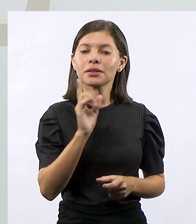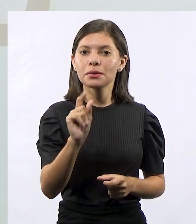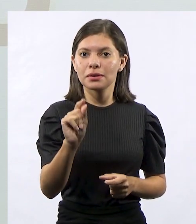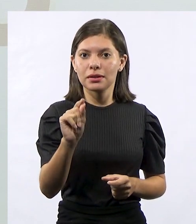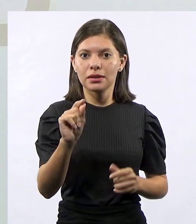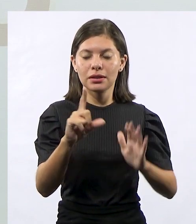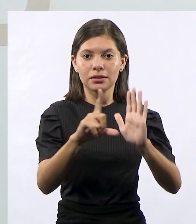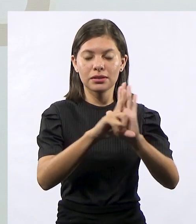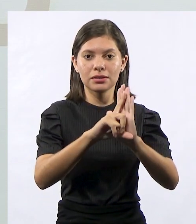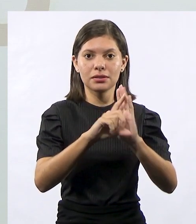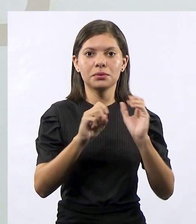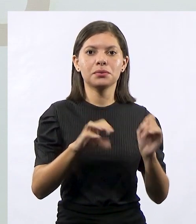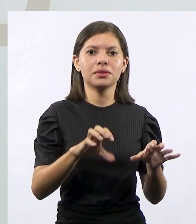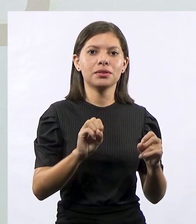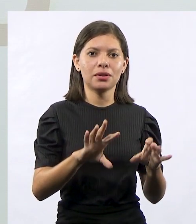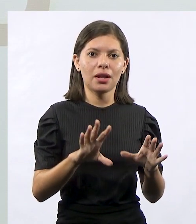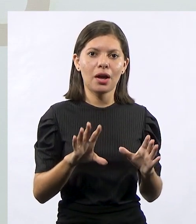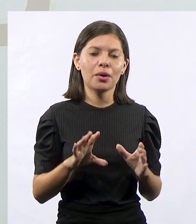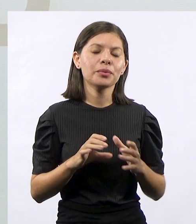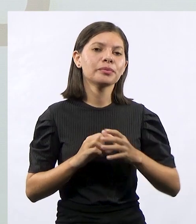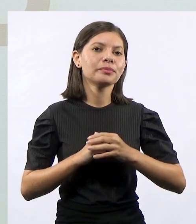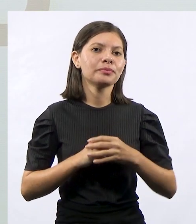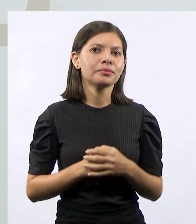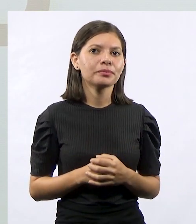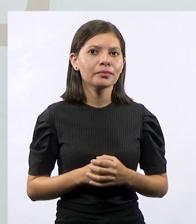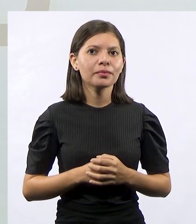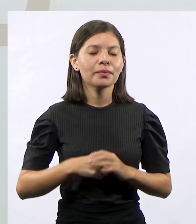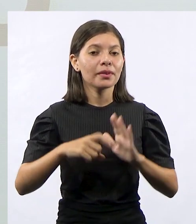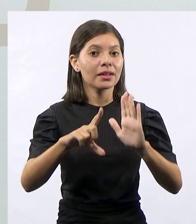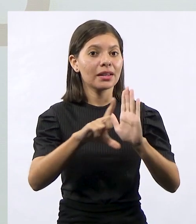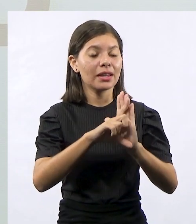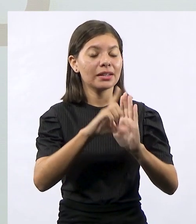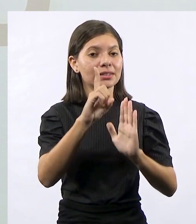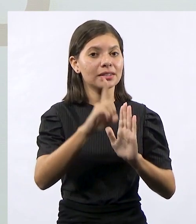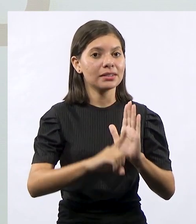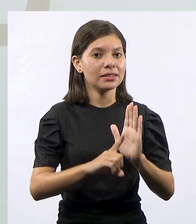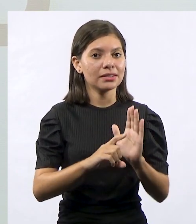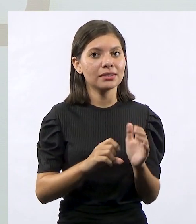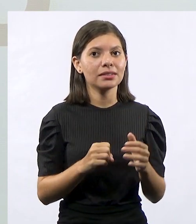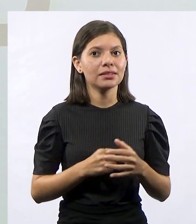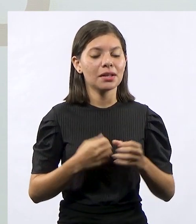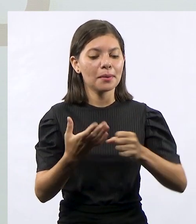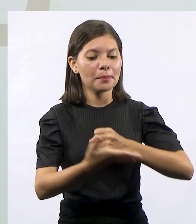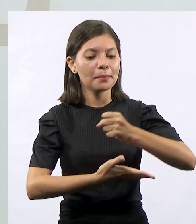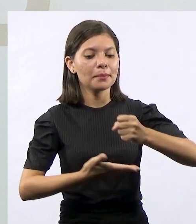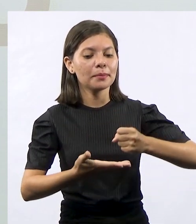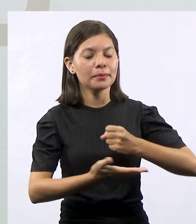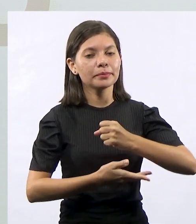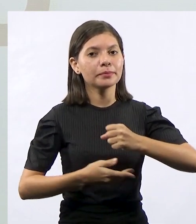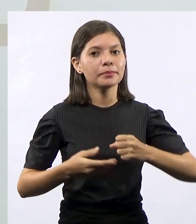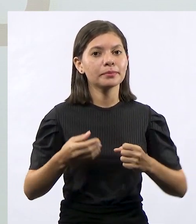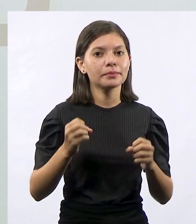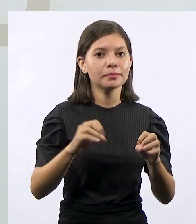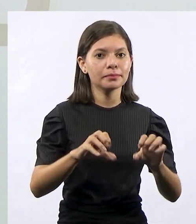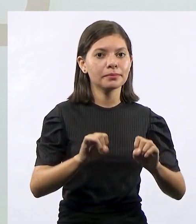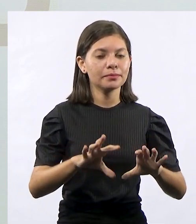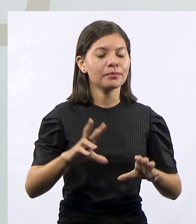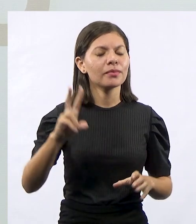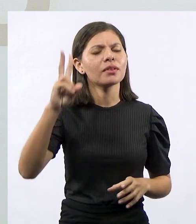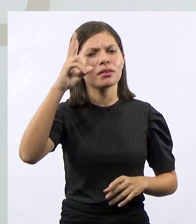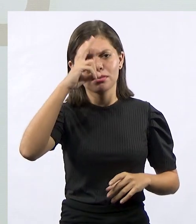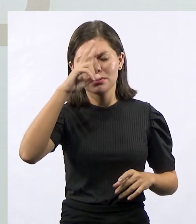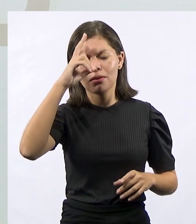sobre legislação educacional e especialmente sobre a Lei de Diretrizes e Bases da Educação. A gente já vem